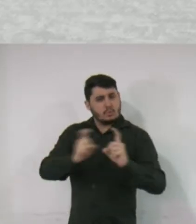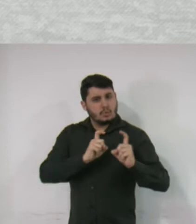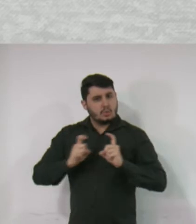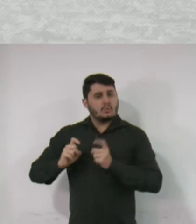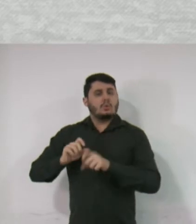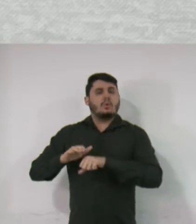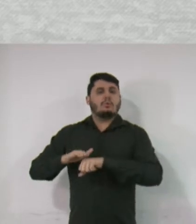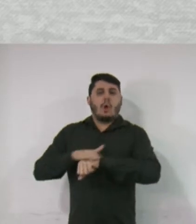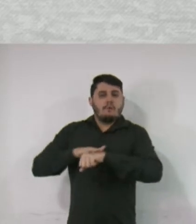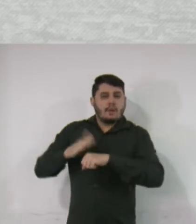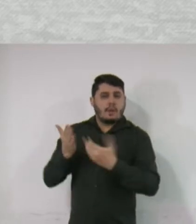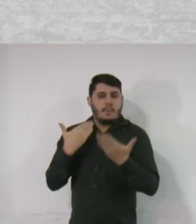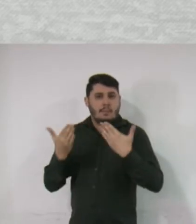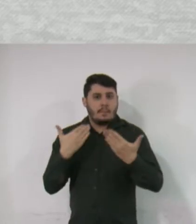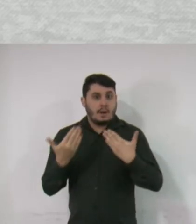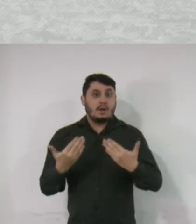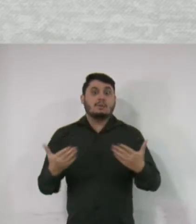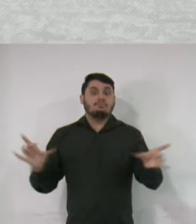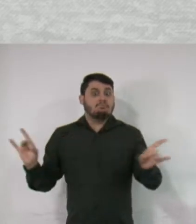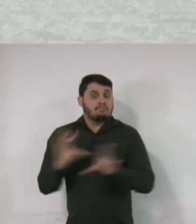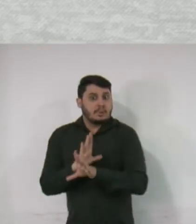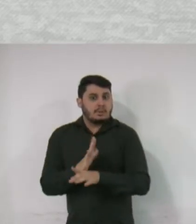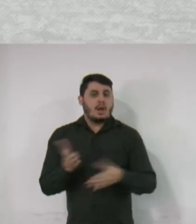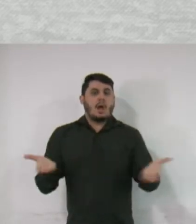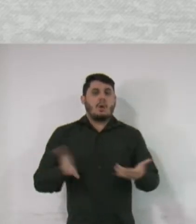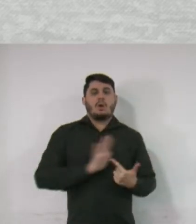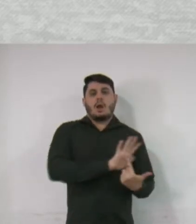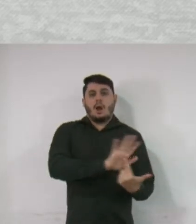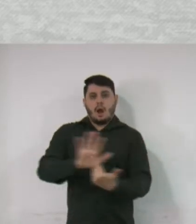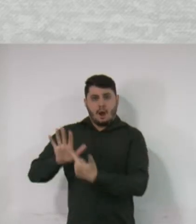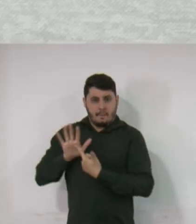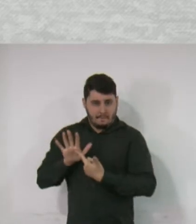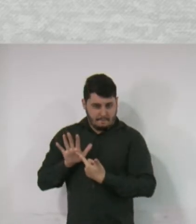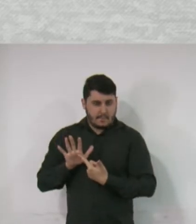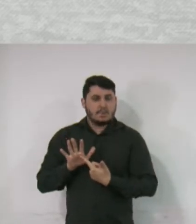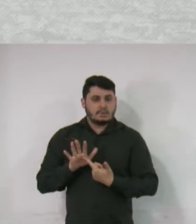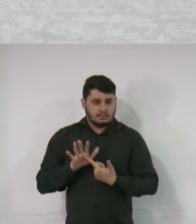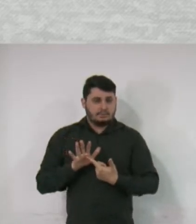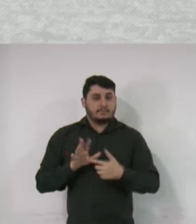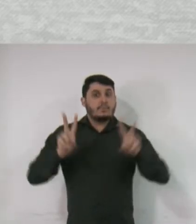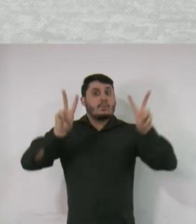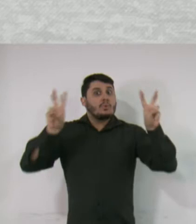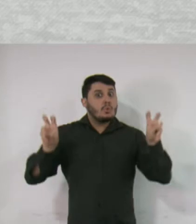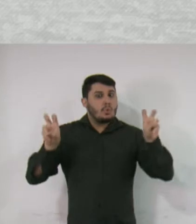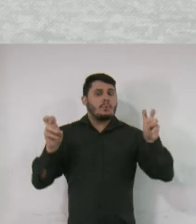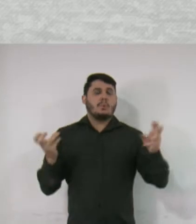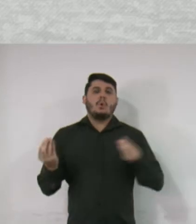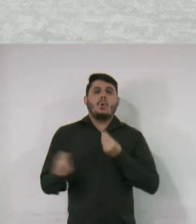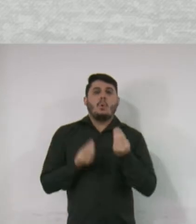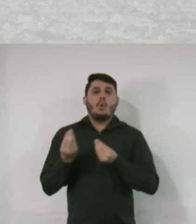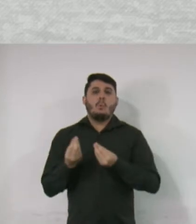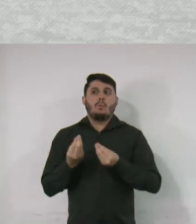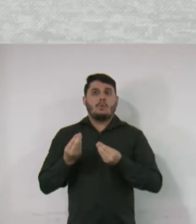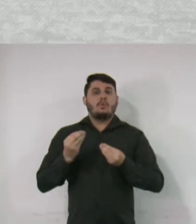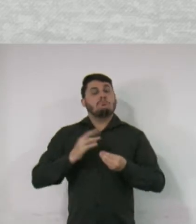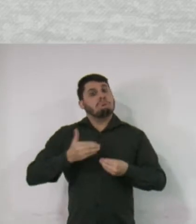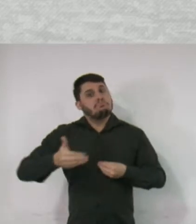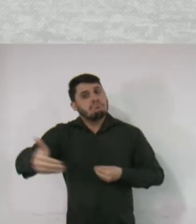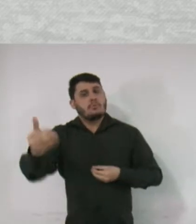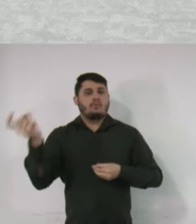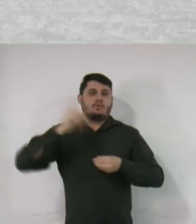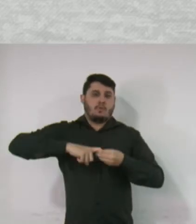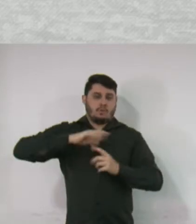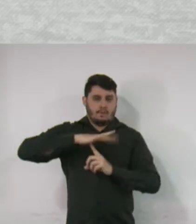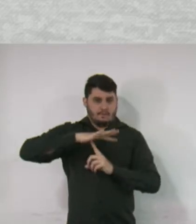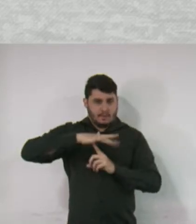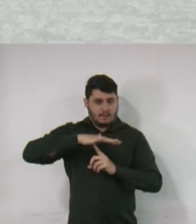preparamos este plano, que será apresentado aqui, para a retomada do Parque 18. Então, os principais atores presentes no